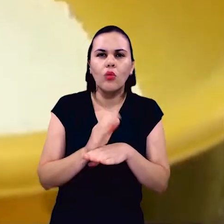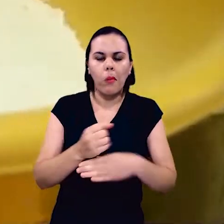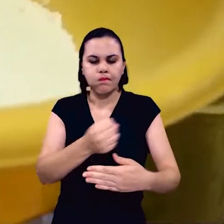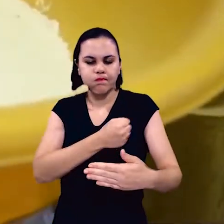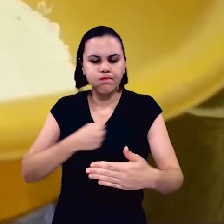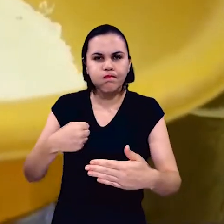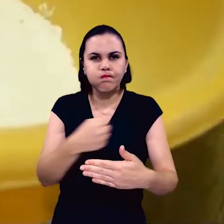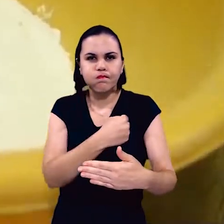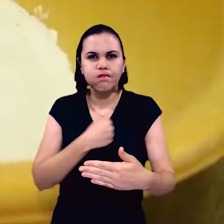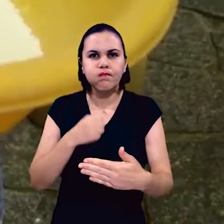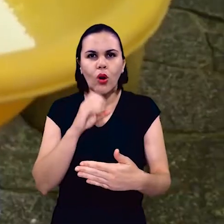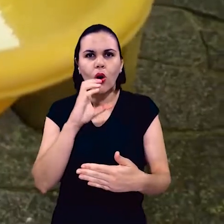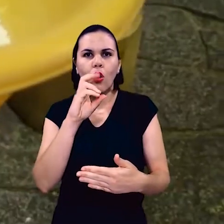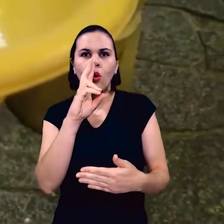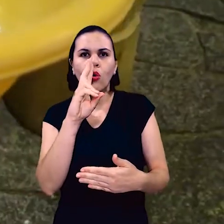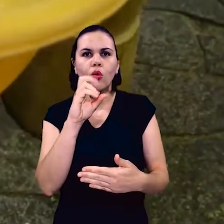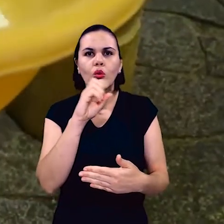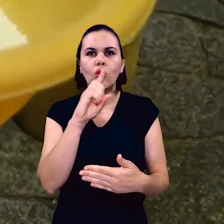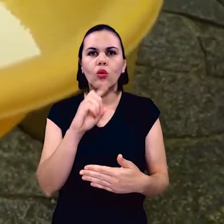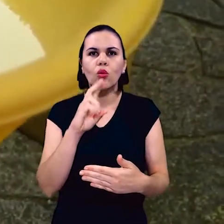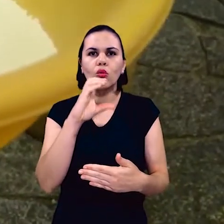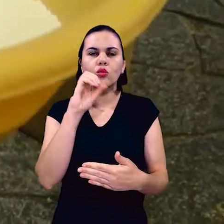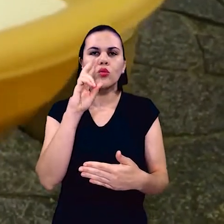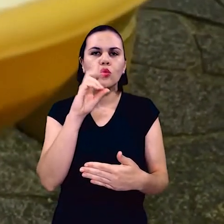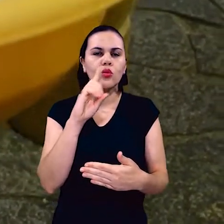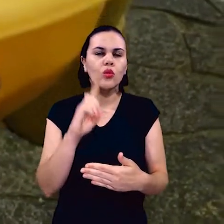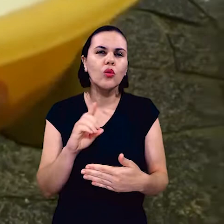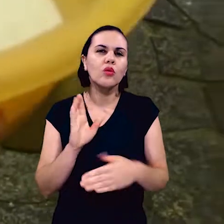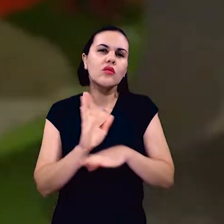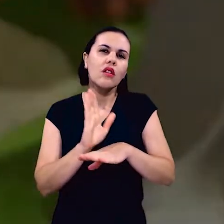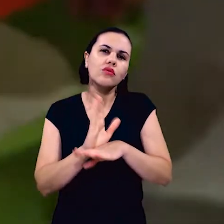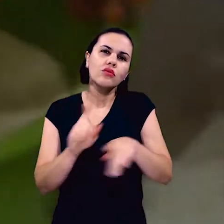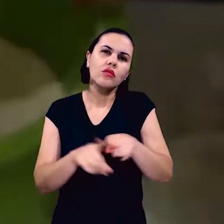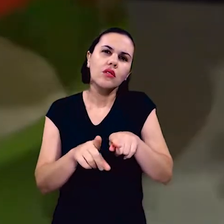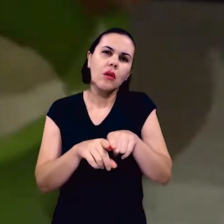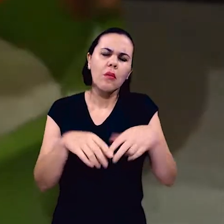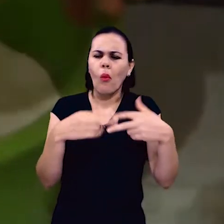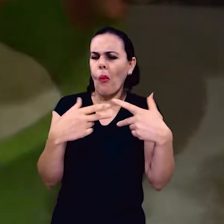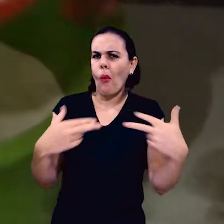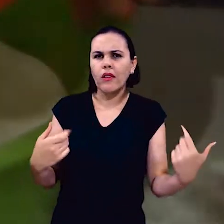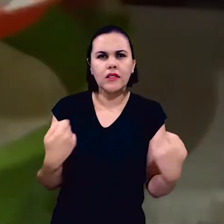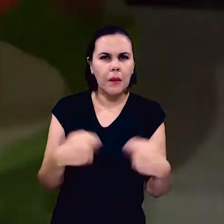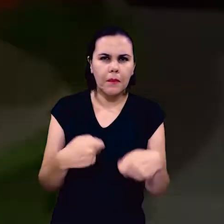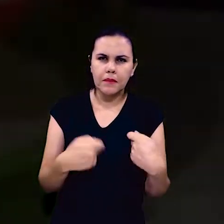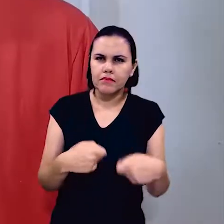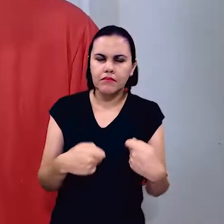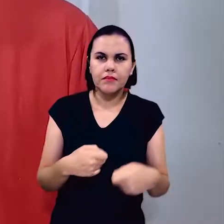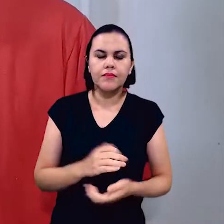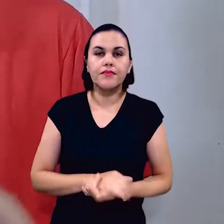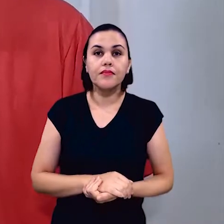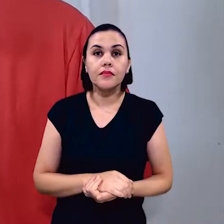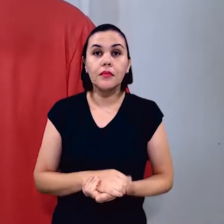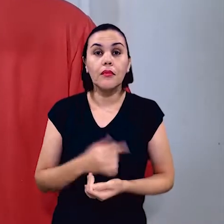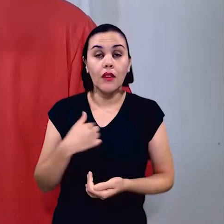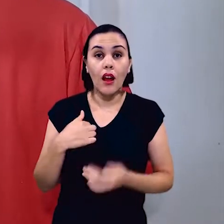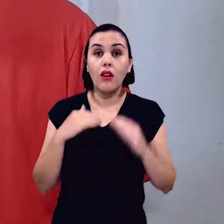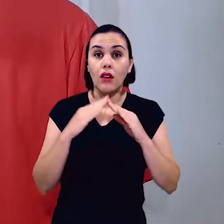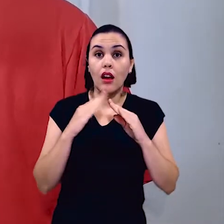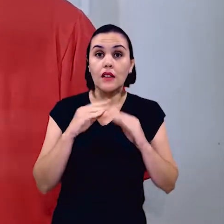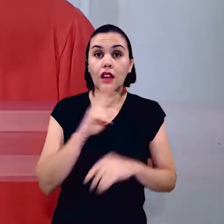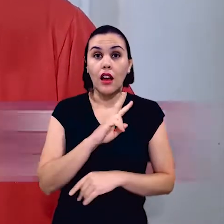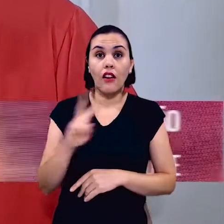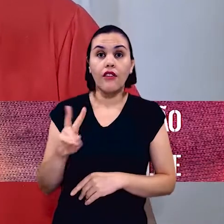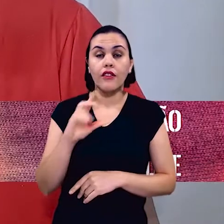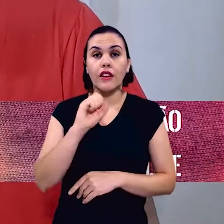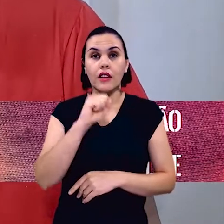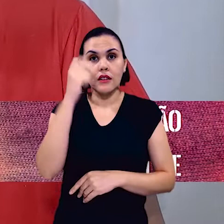na cozinha ao cuscuz, ajudo nas coisas que precisa na quermesse. Né? E aqui o bairro que a gente mora, que é Vila São